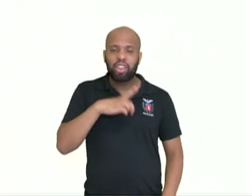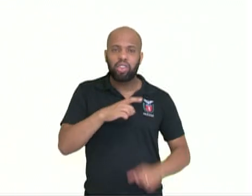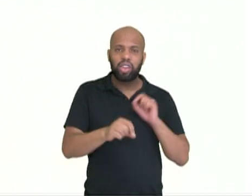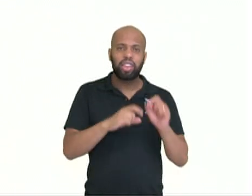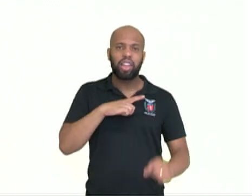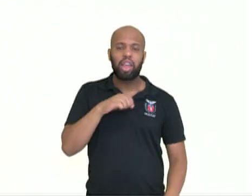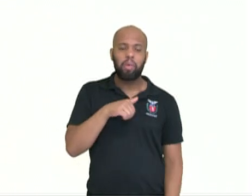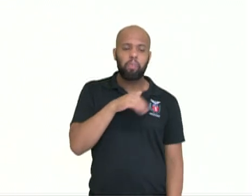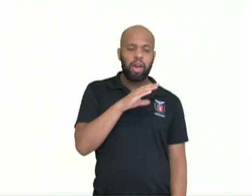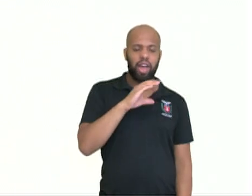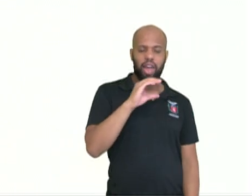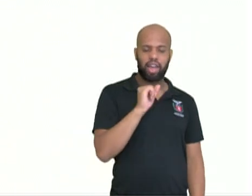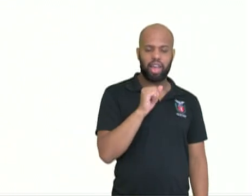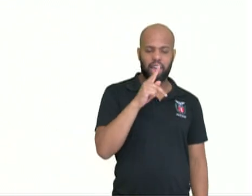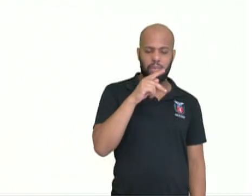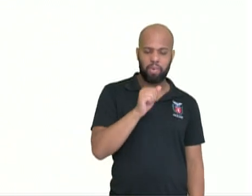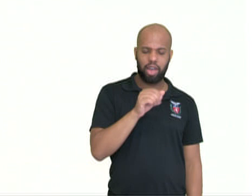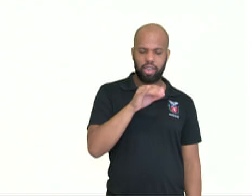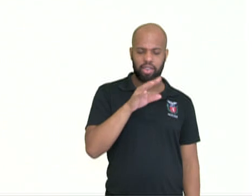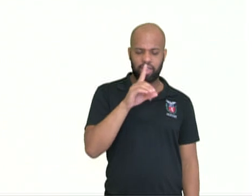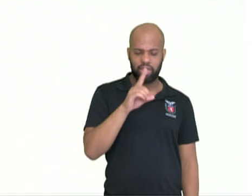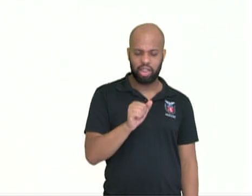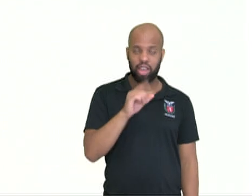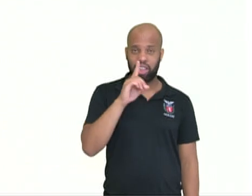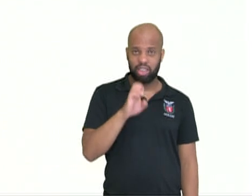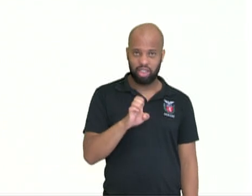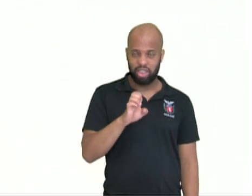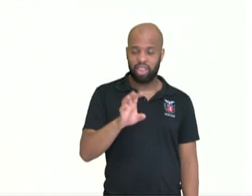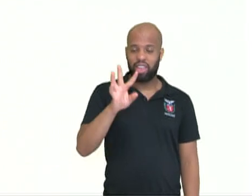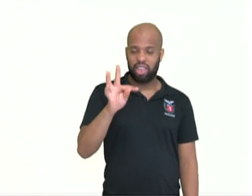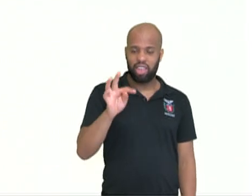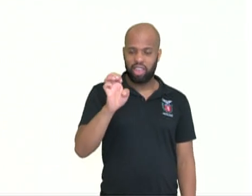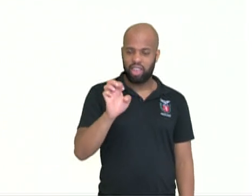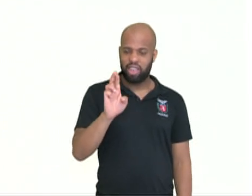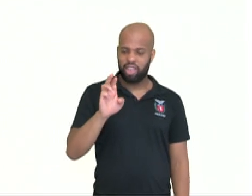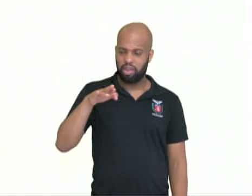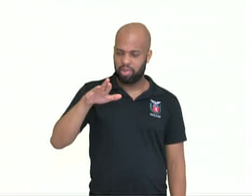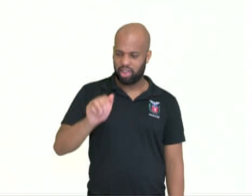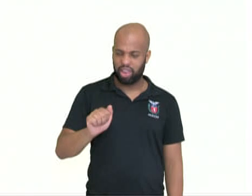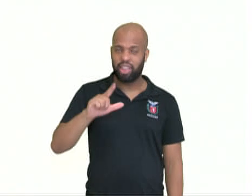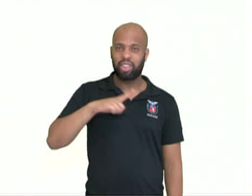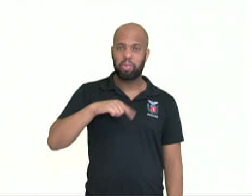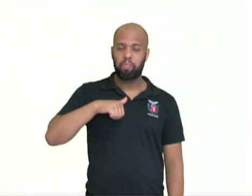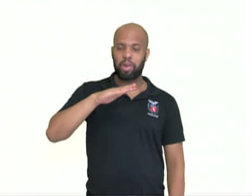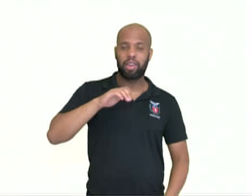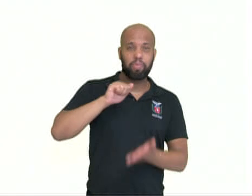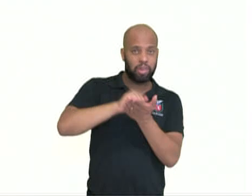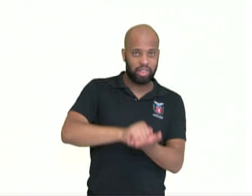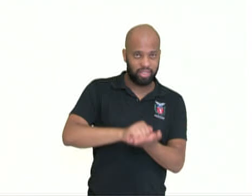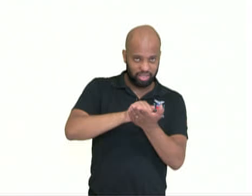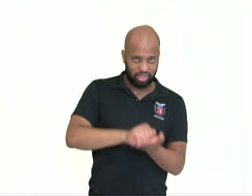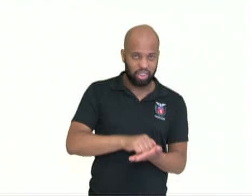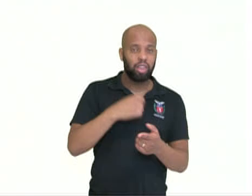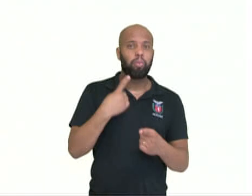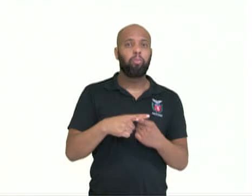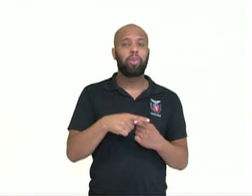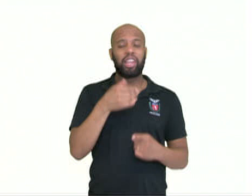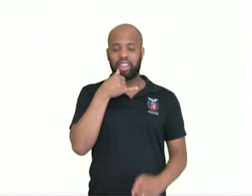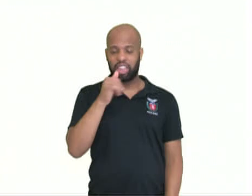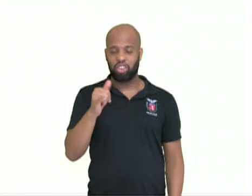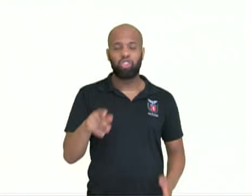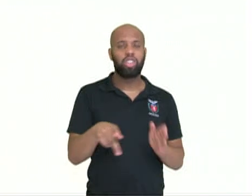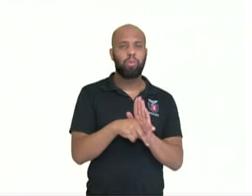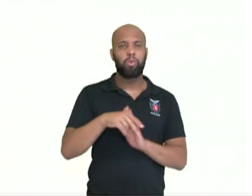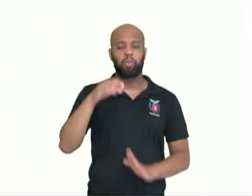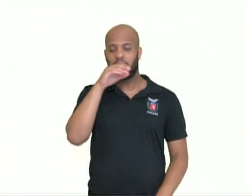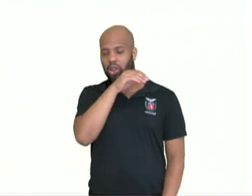capacidade térmica, ele tem mais massa, ele tem mais energia para te oferecer. É que a energia térmica depende